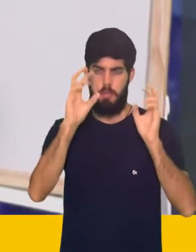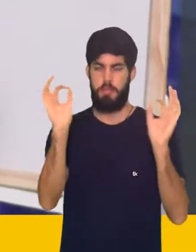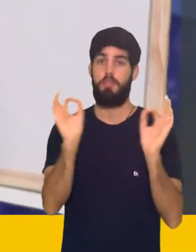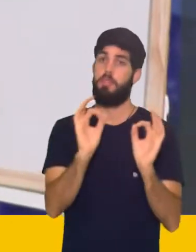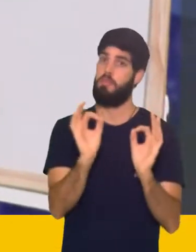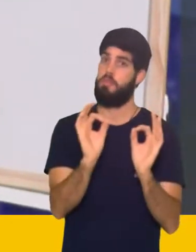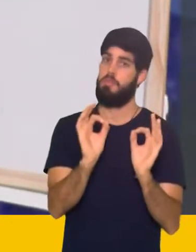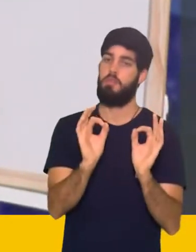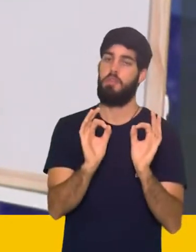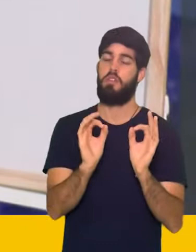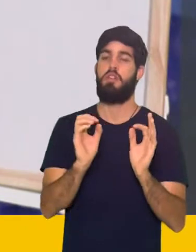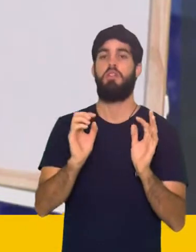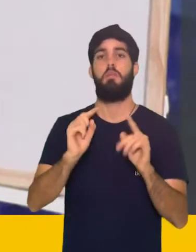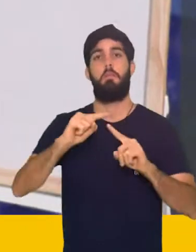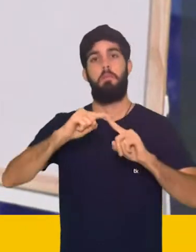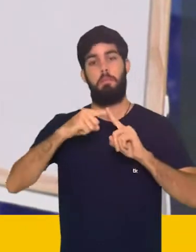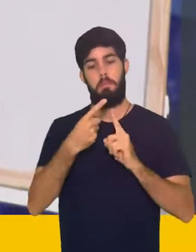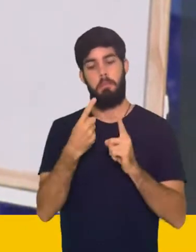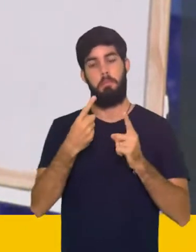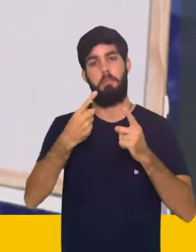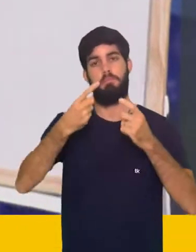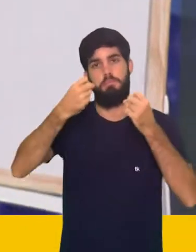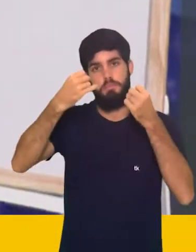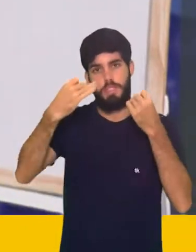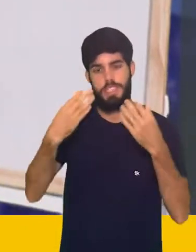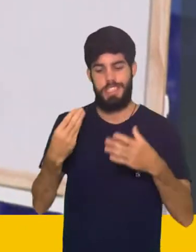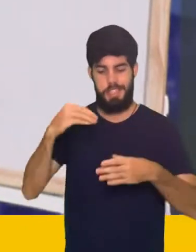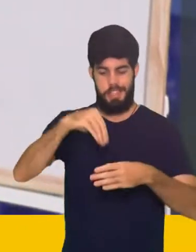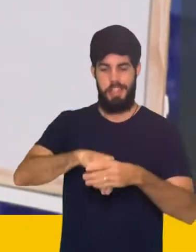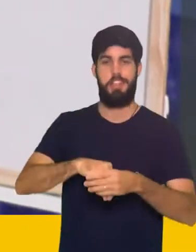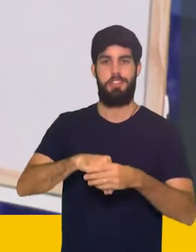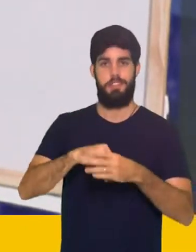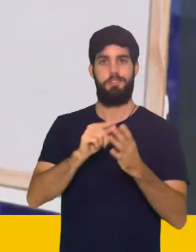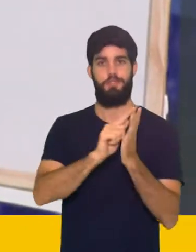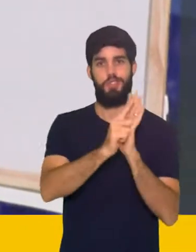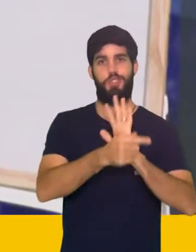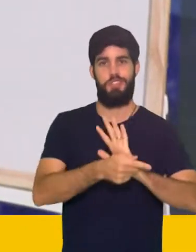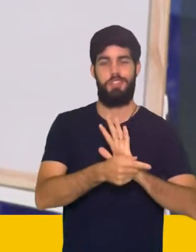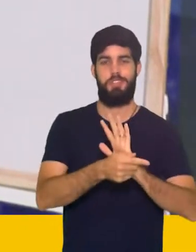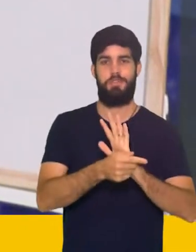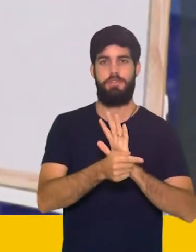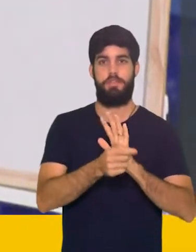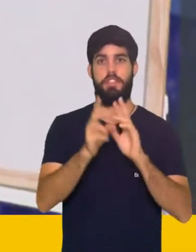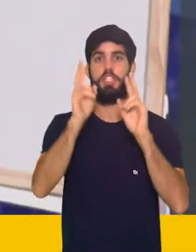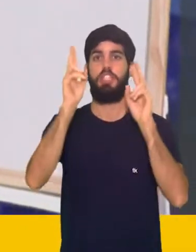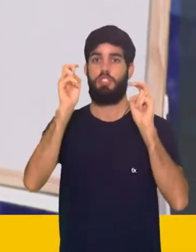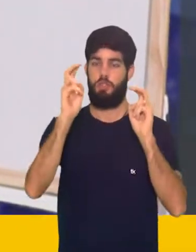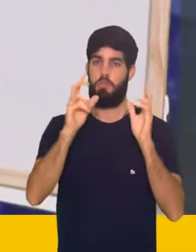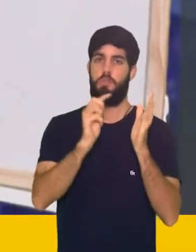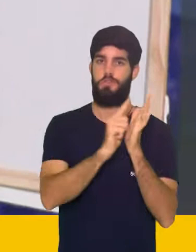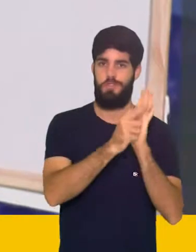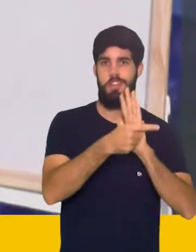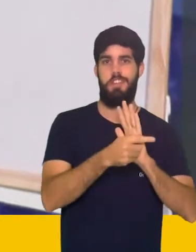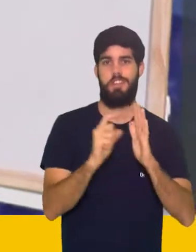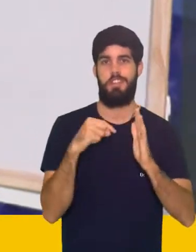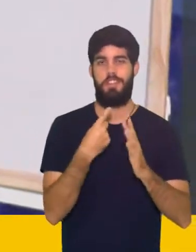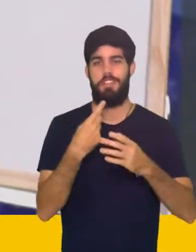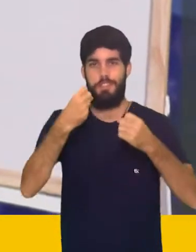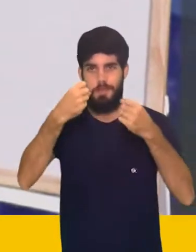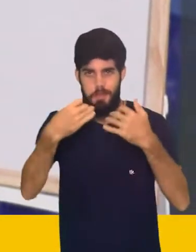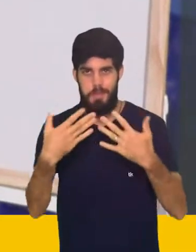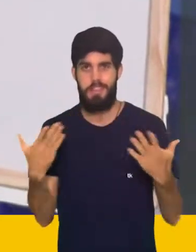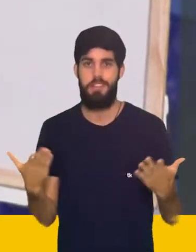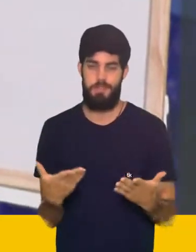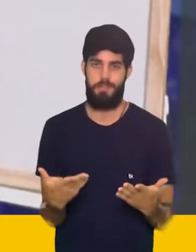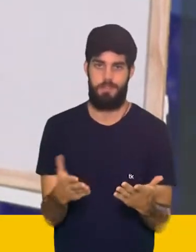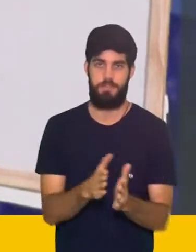sim, mas é colocar dentro do parâmetro do gênero. E é sobre esse gênero que a gente vai falar hoje, certo?